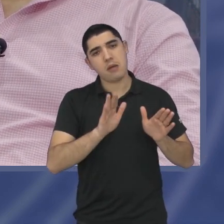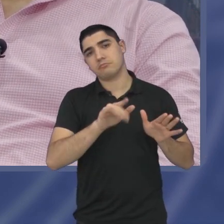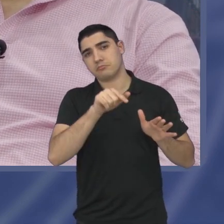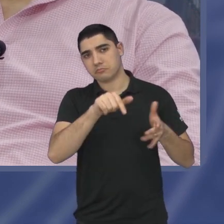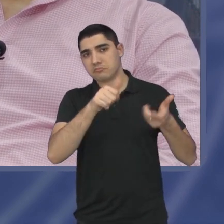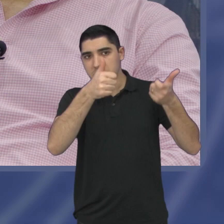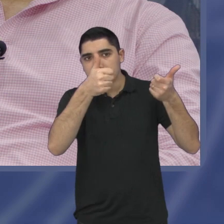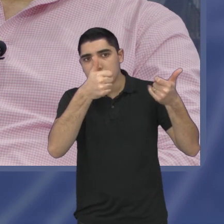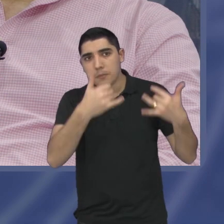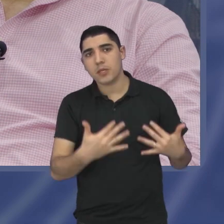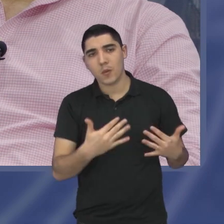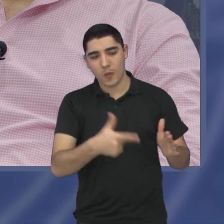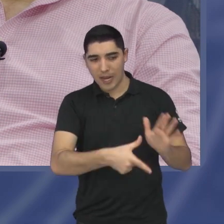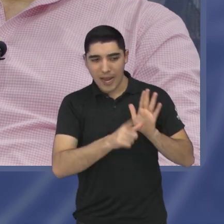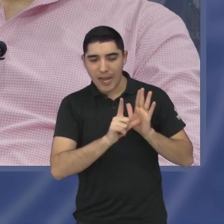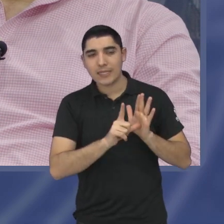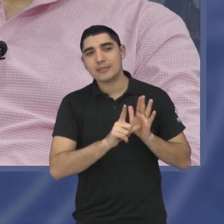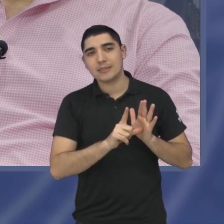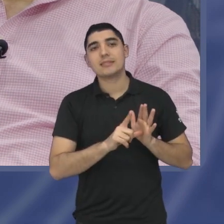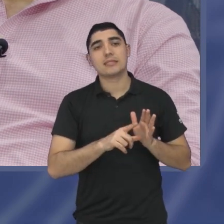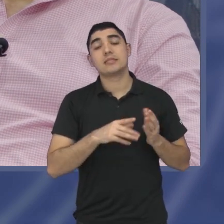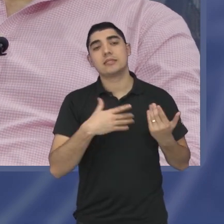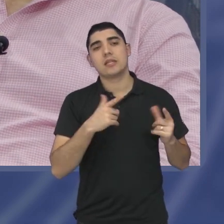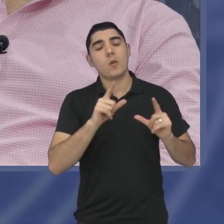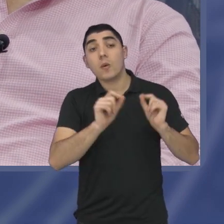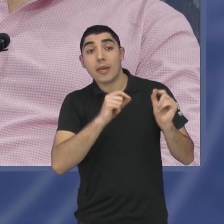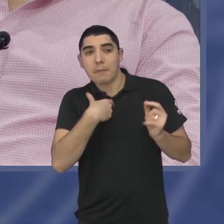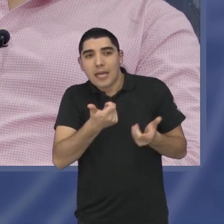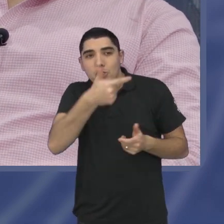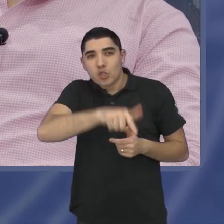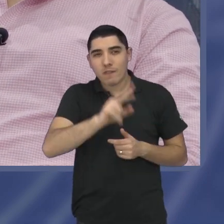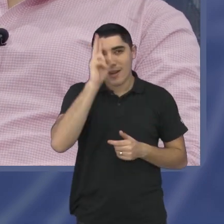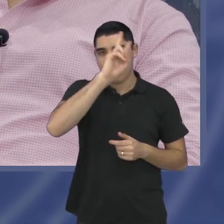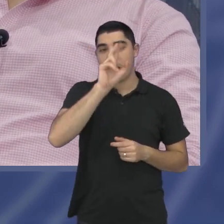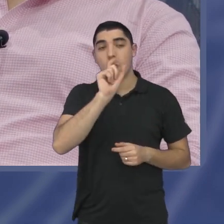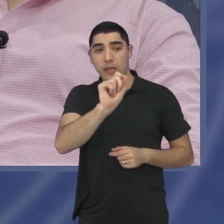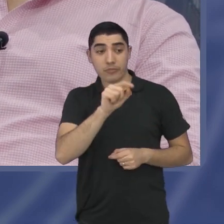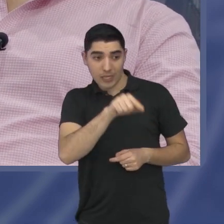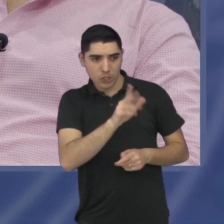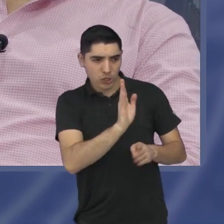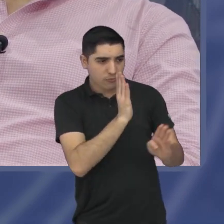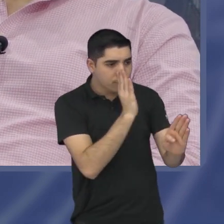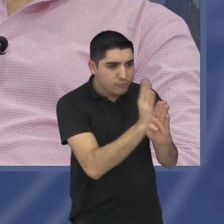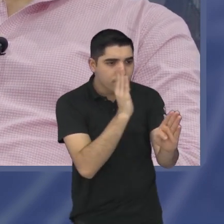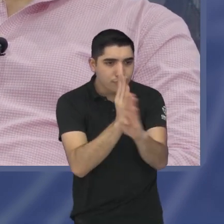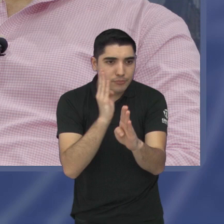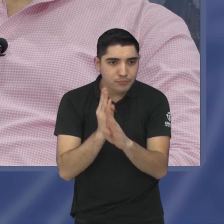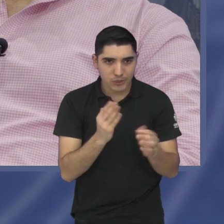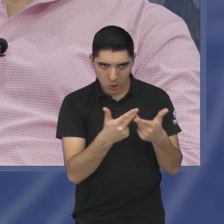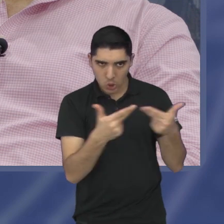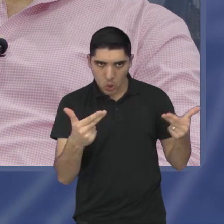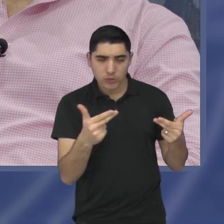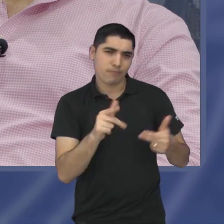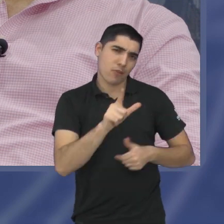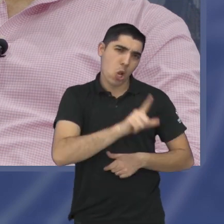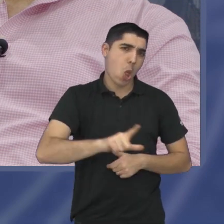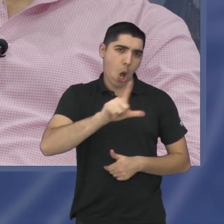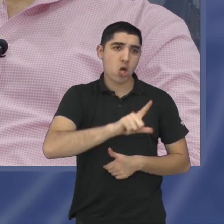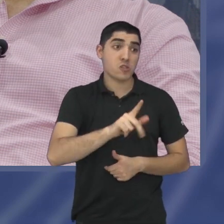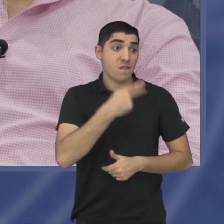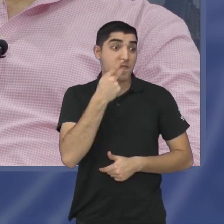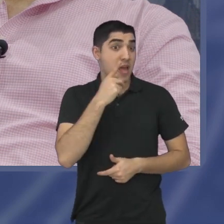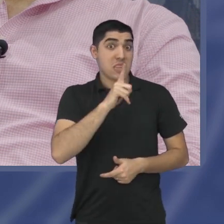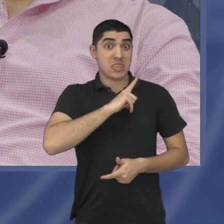deu uma pincelada no começo do programa, mas eu queria frisar, quando a gente fala dessas descobertas, obviamente não